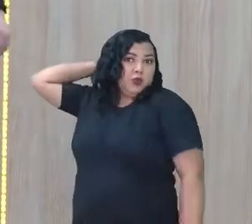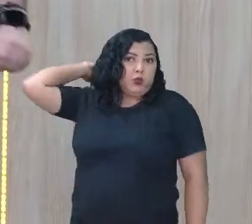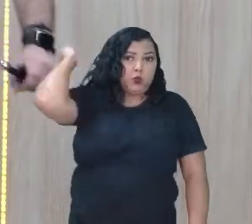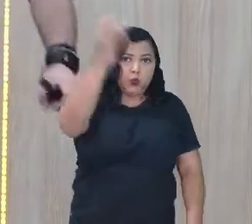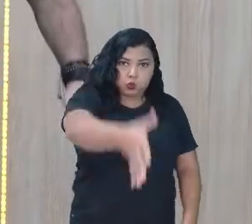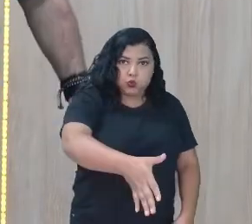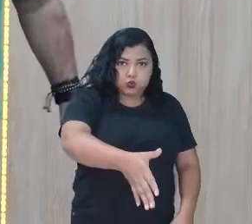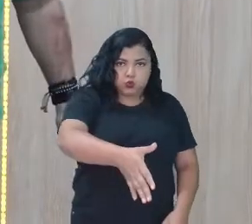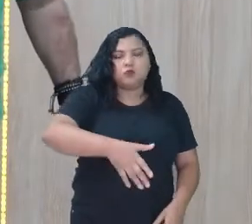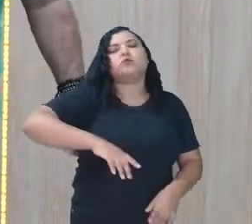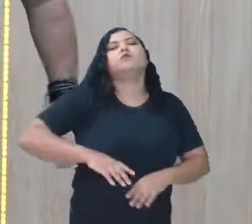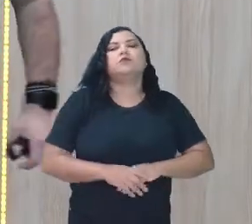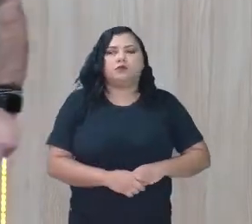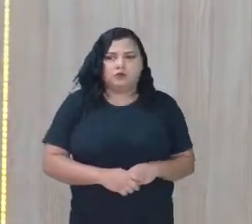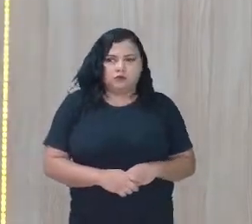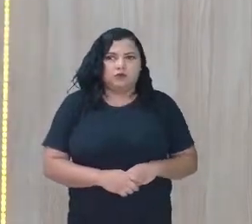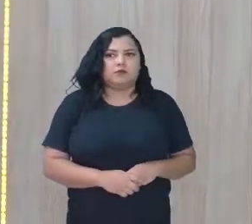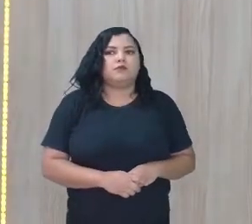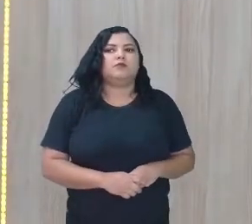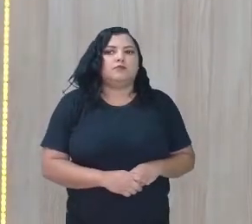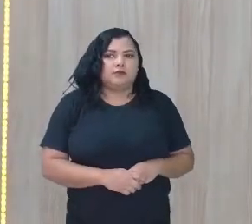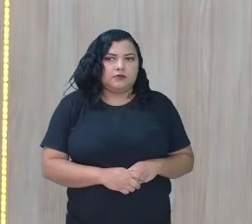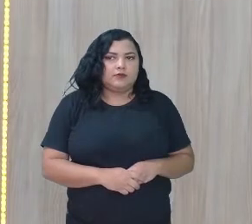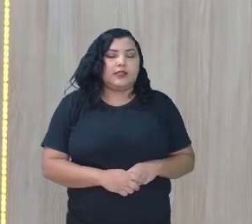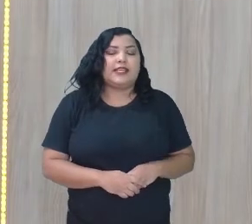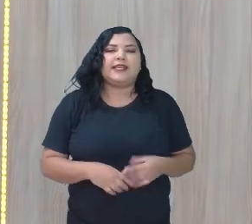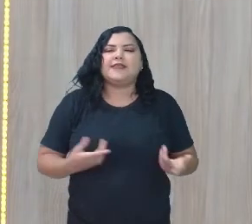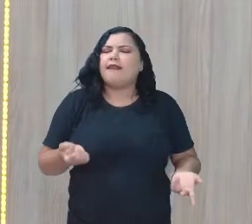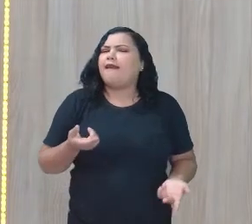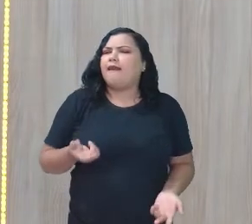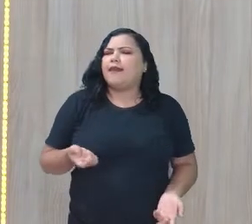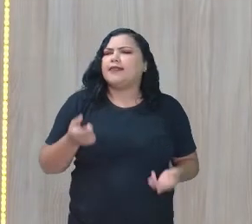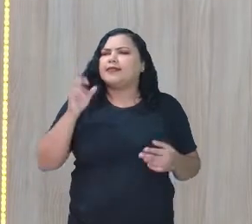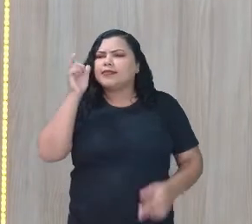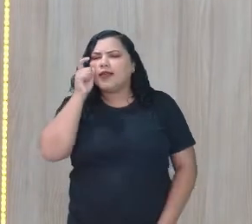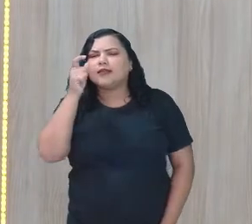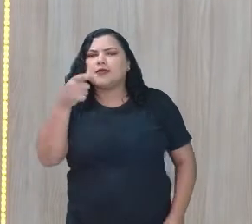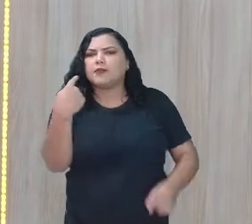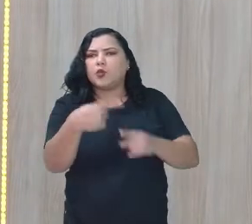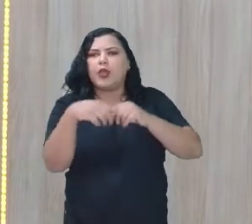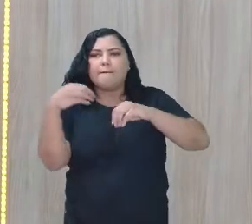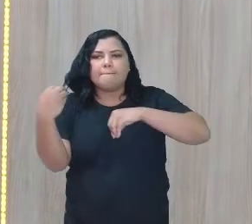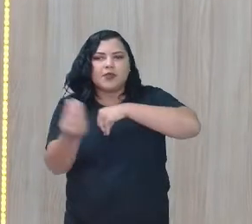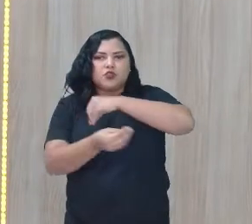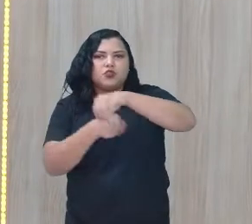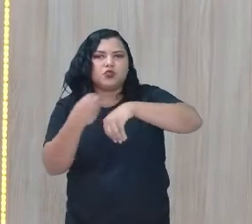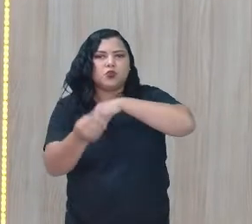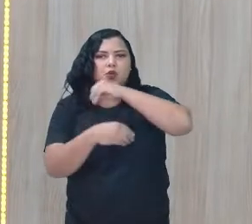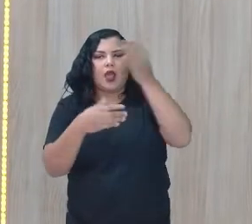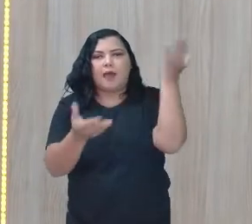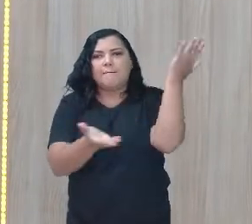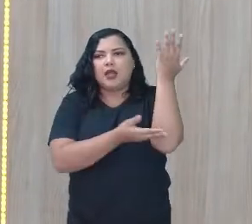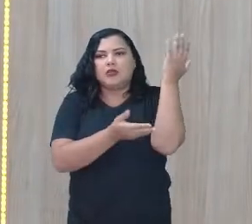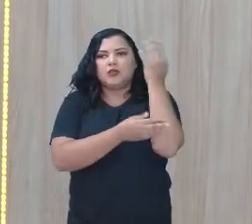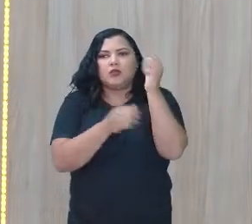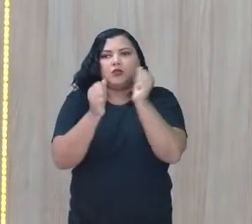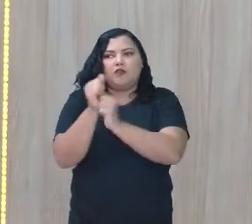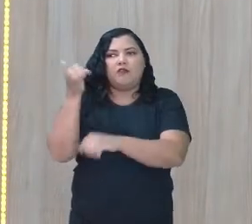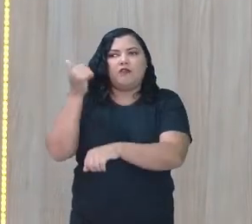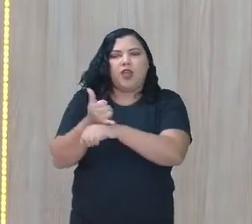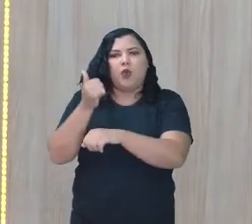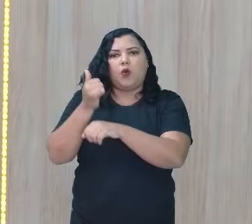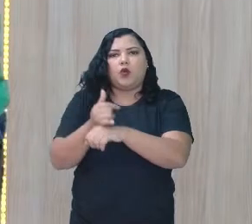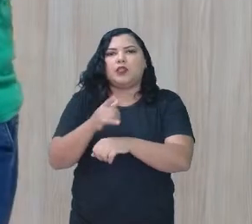utilizada como arma de arremesso. E é exatamente engraçado que essa mistura aqui da madeira com o ferro, ela dava